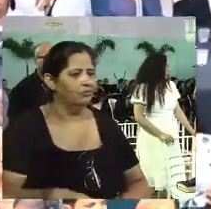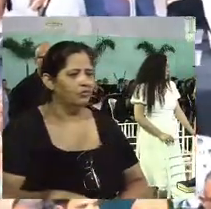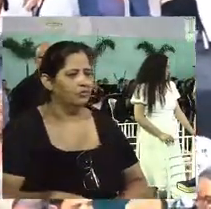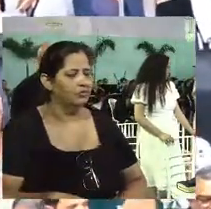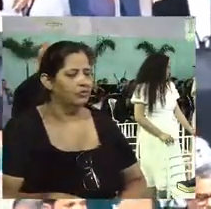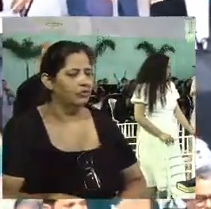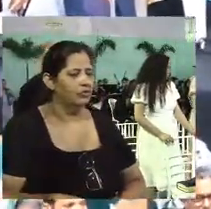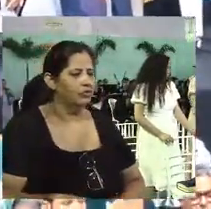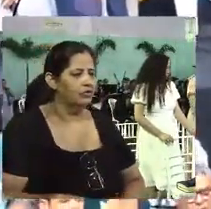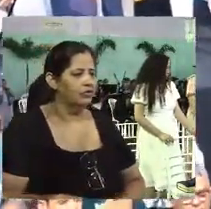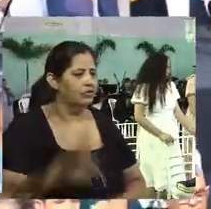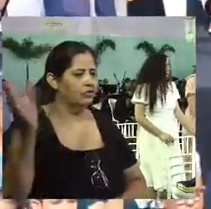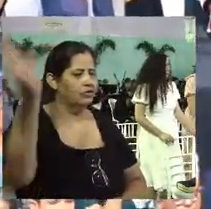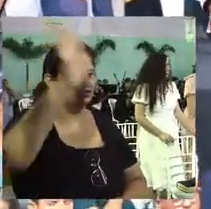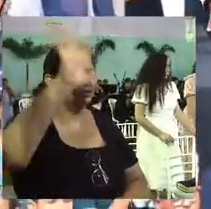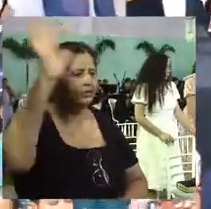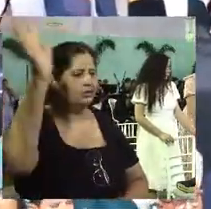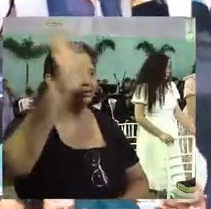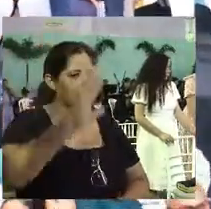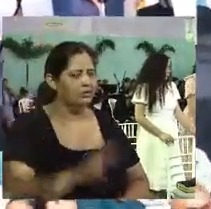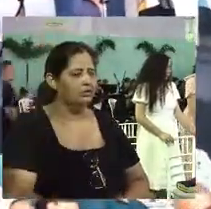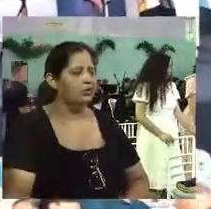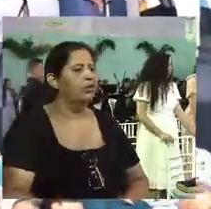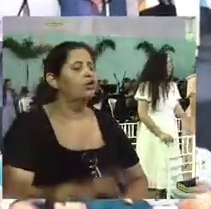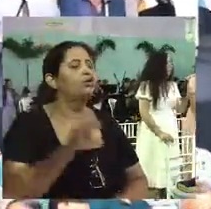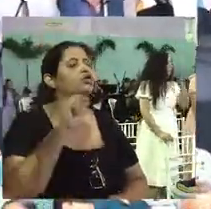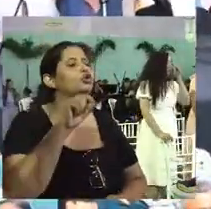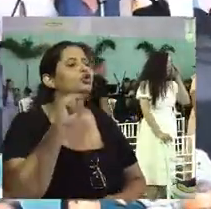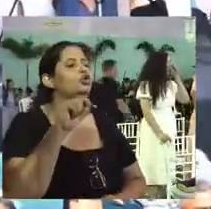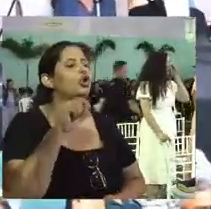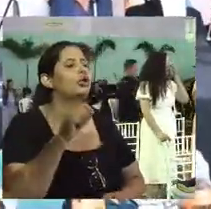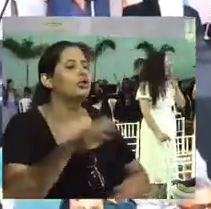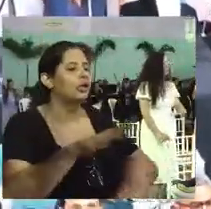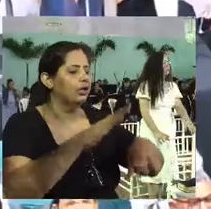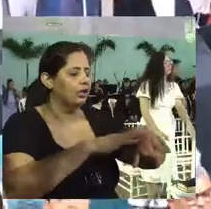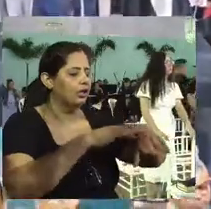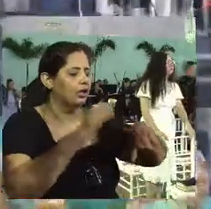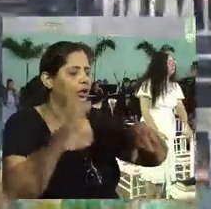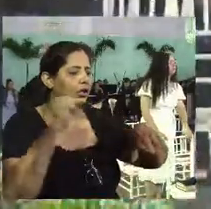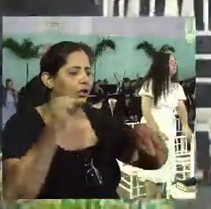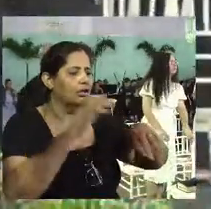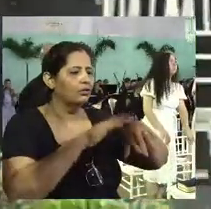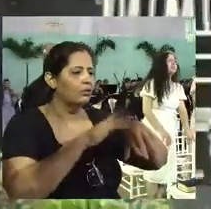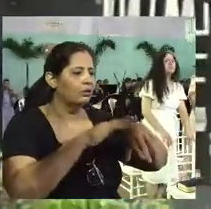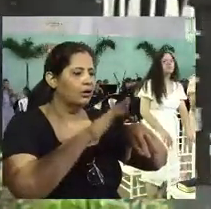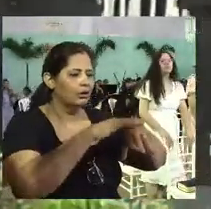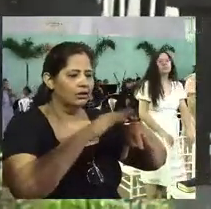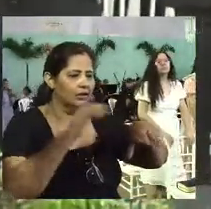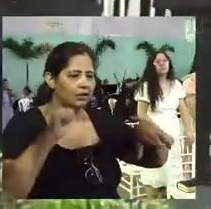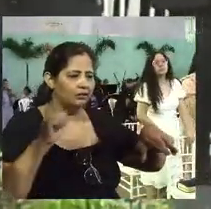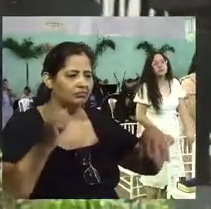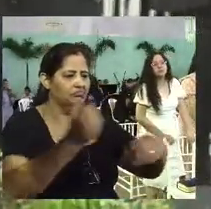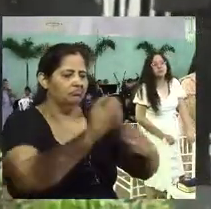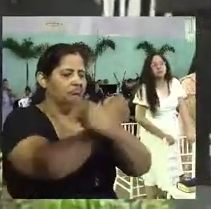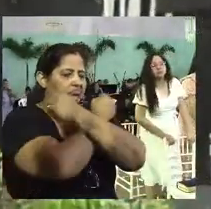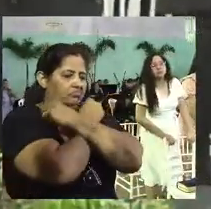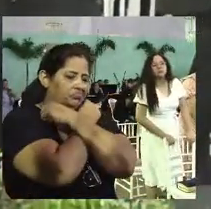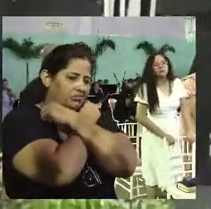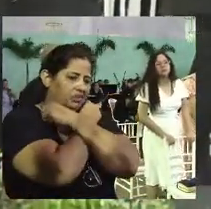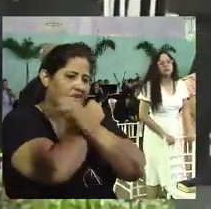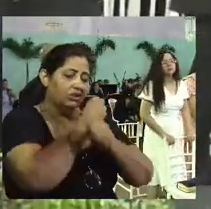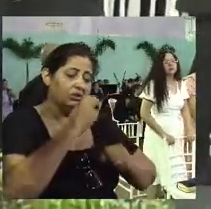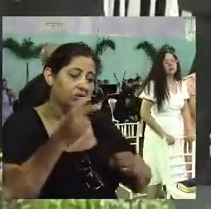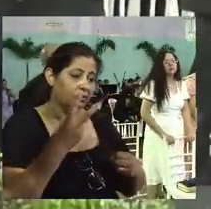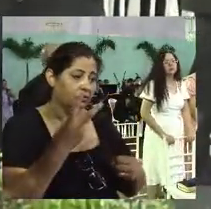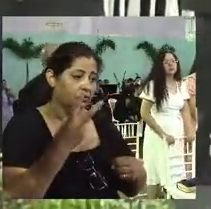minutos para isso olha balança a mãozinha por favor não só quem foi curado irmão mais alto eu quero lhe dar um abraço aqui um abraço dois